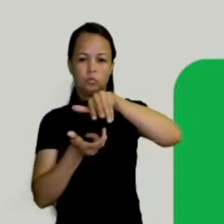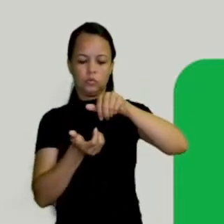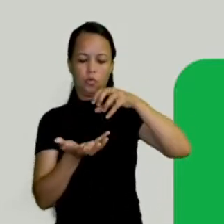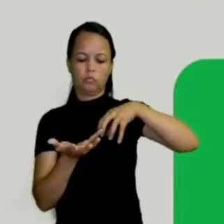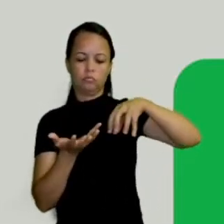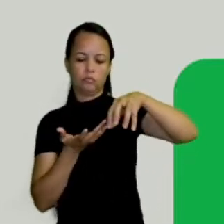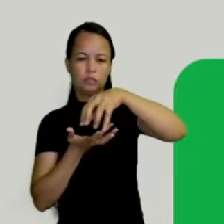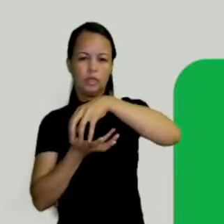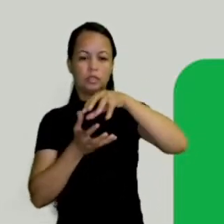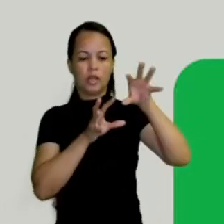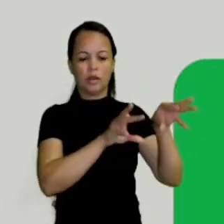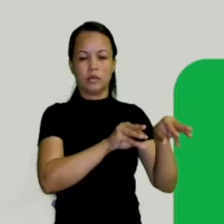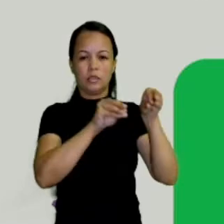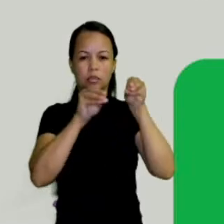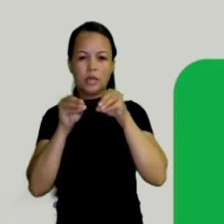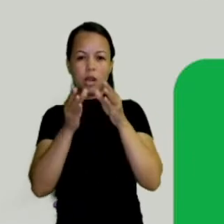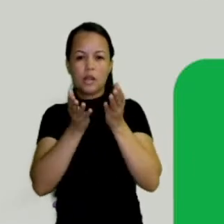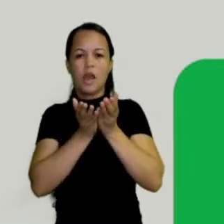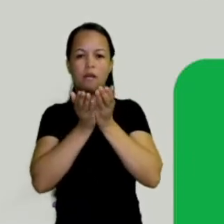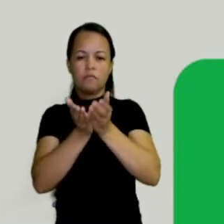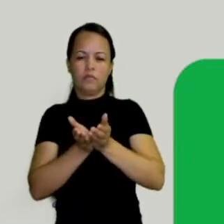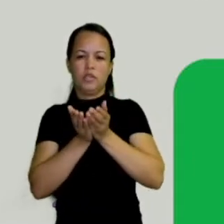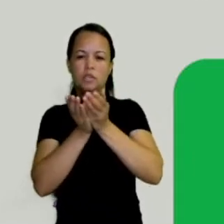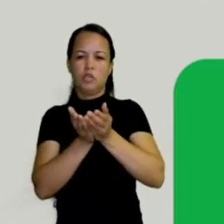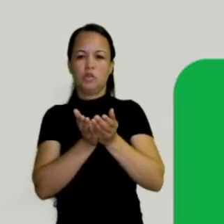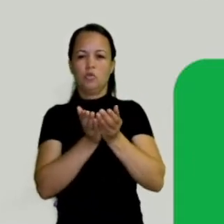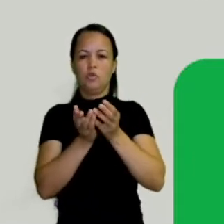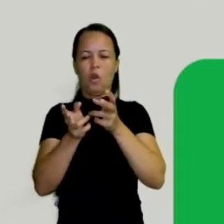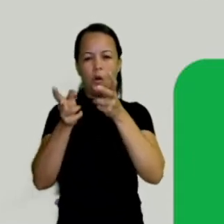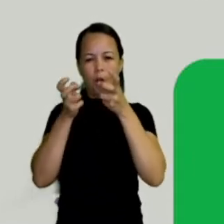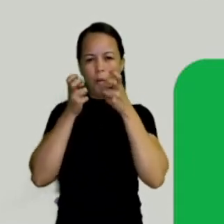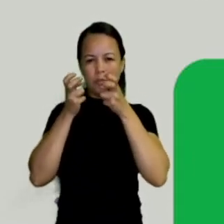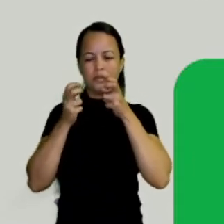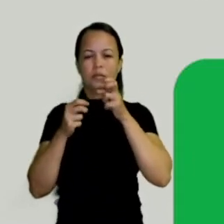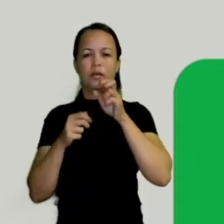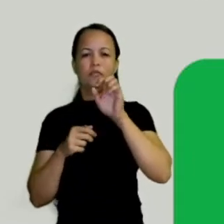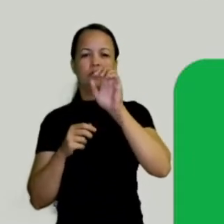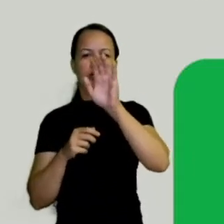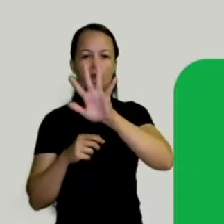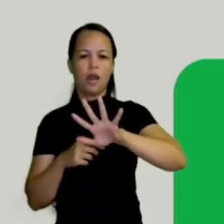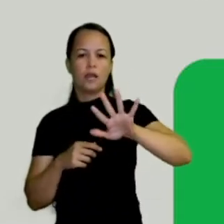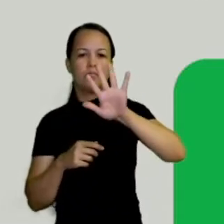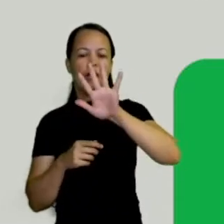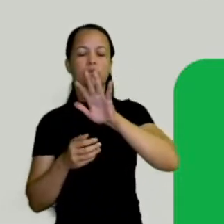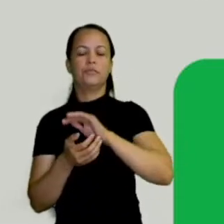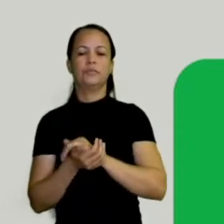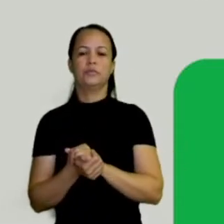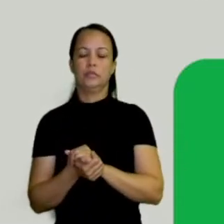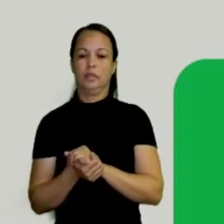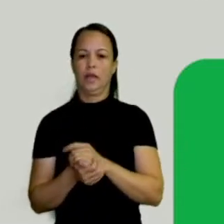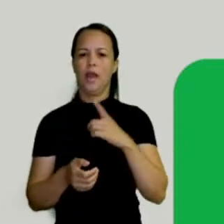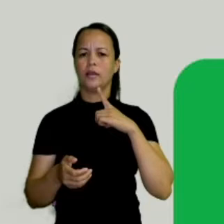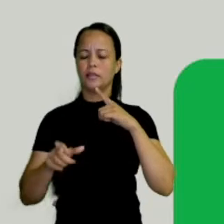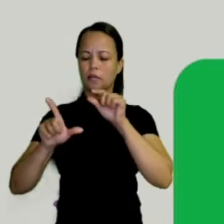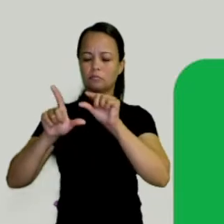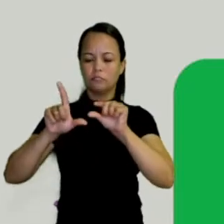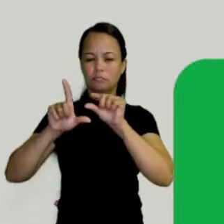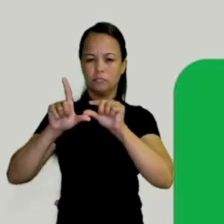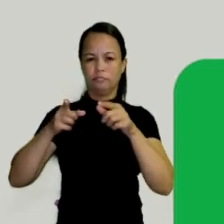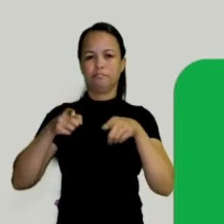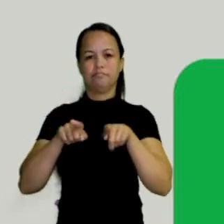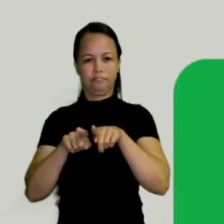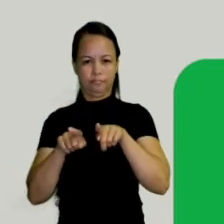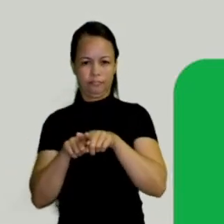em navios, tá certo? Vocês podem até analisar aqui, ó, o navio. E aqui a gente tem uma legenda também,